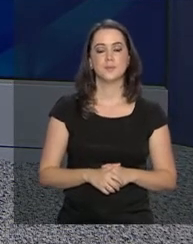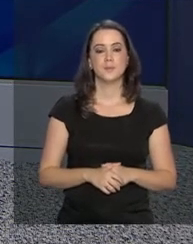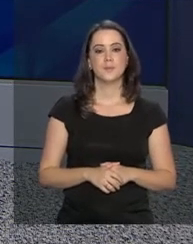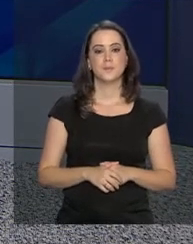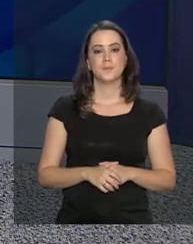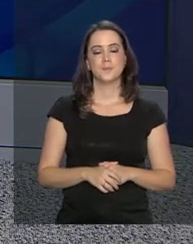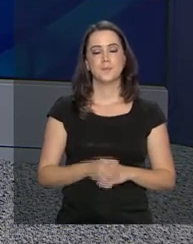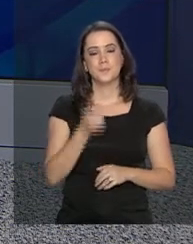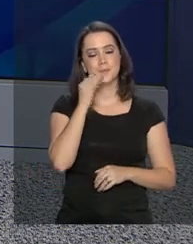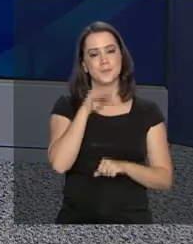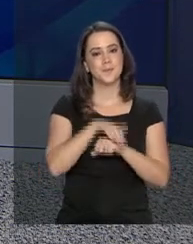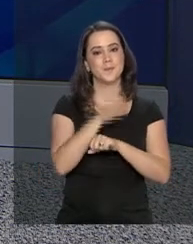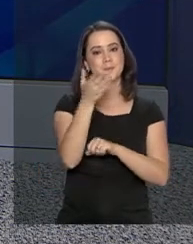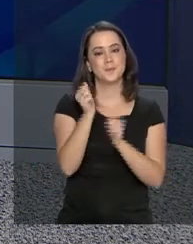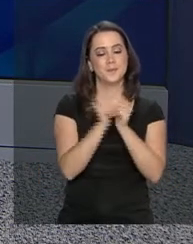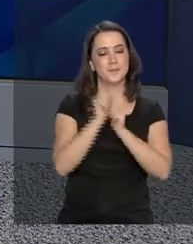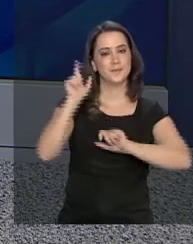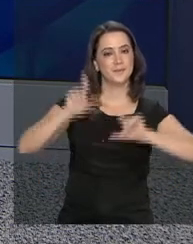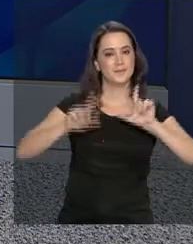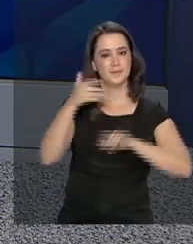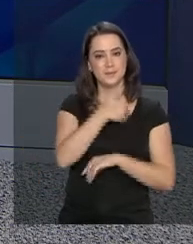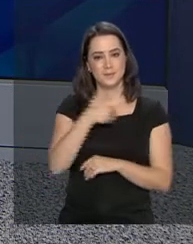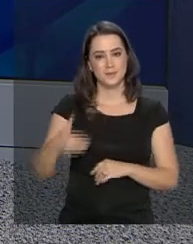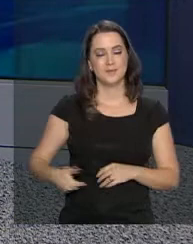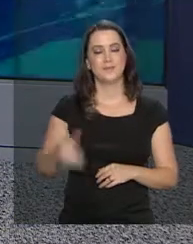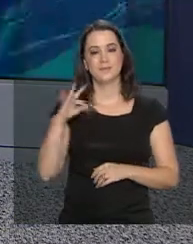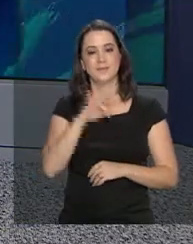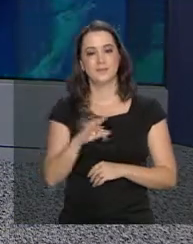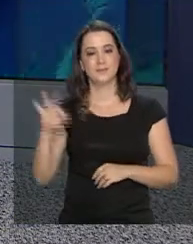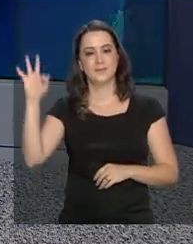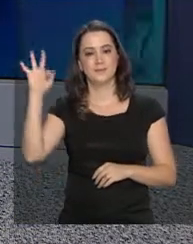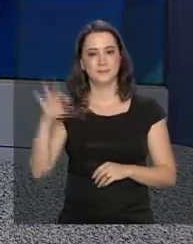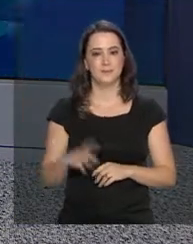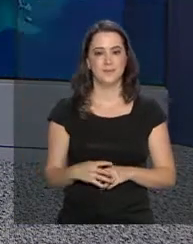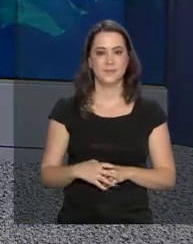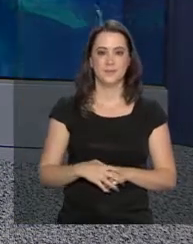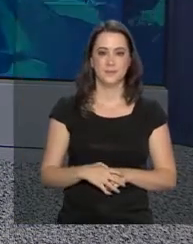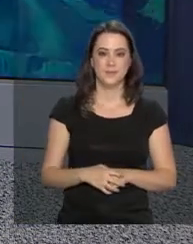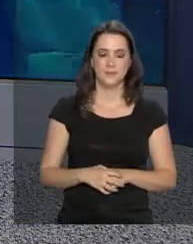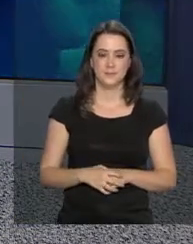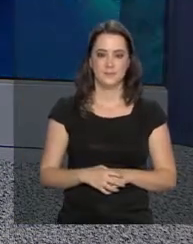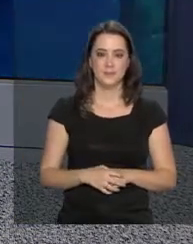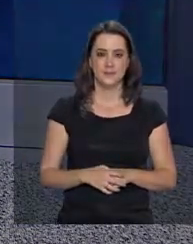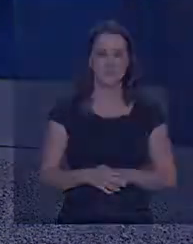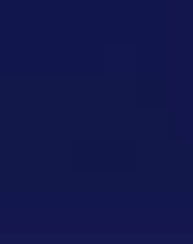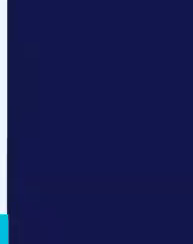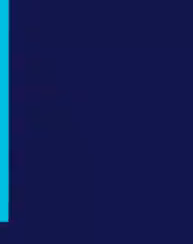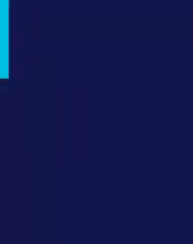uma ótima noite pra você continue com a gente aqui na nbr a tv do governo federal